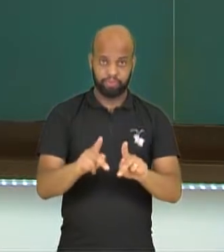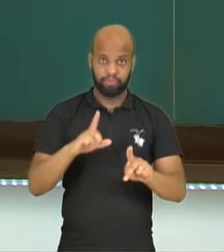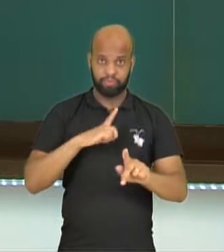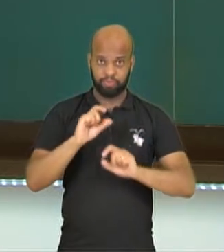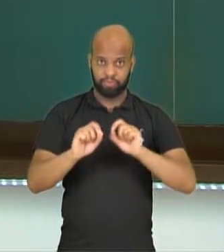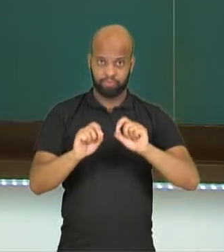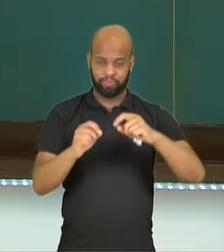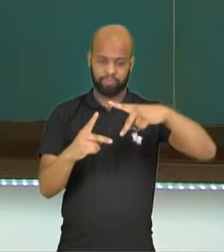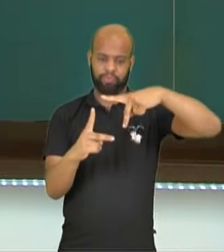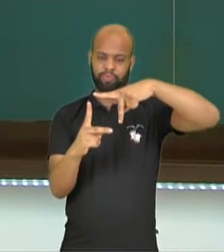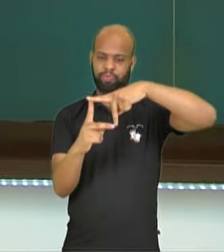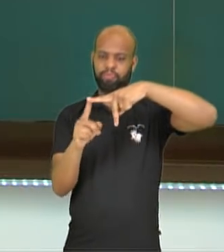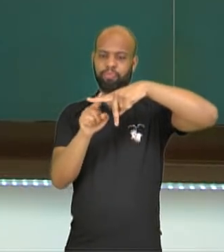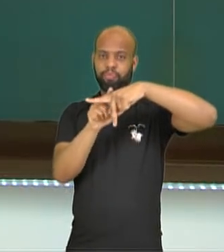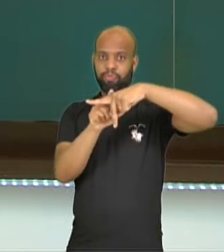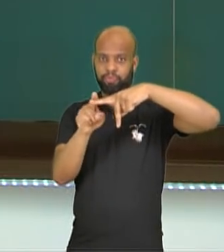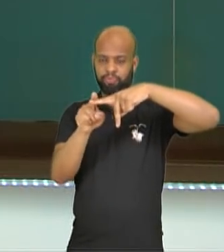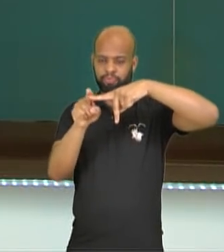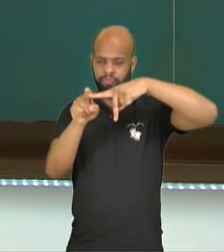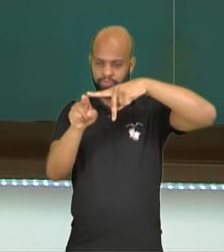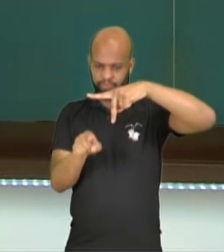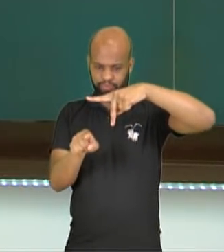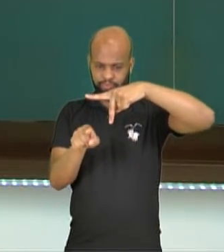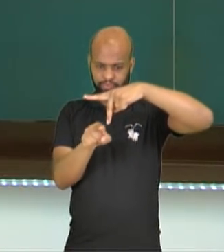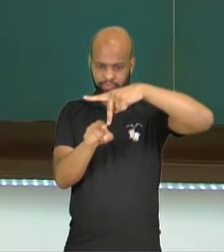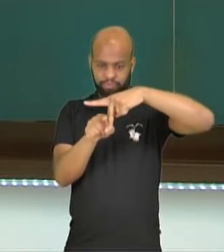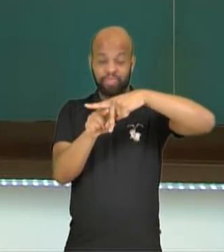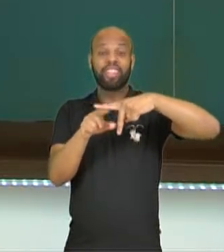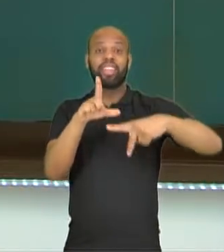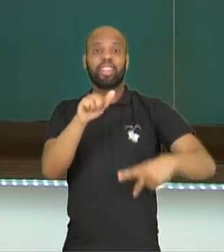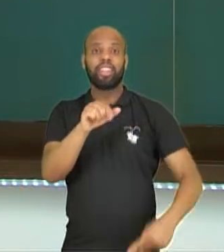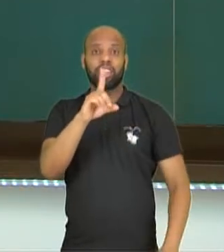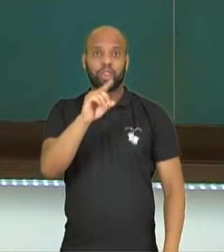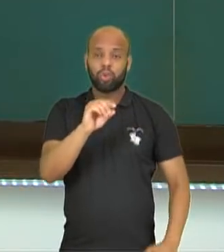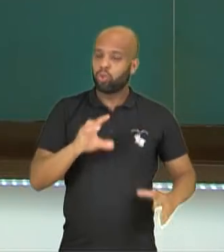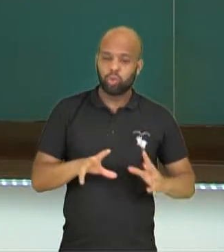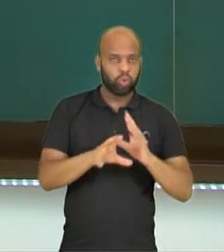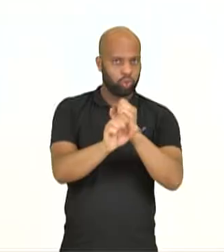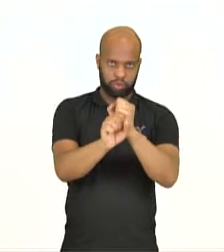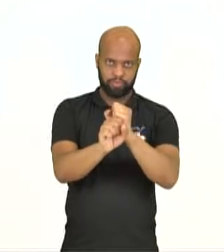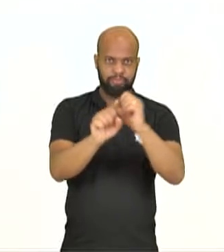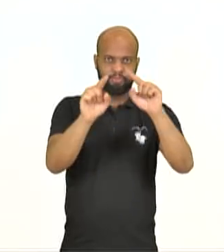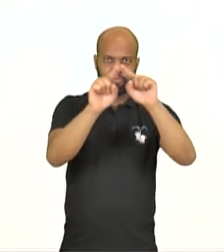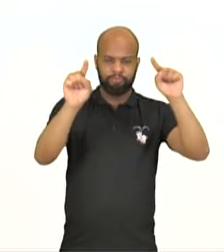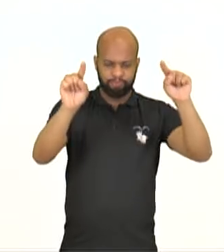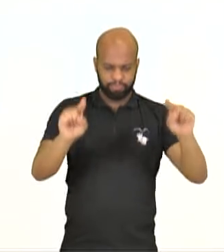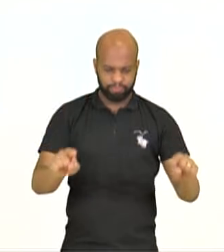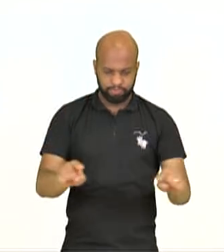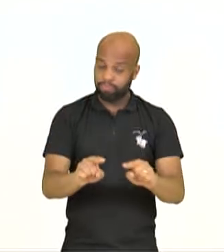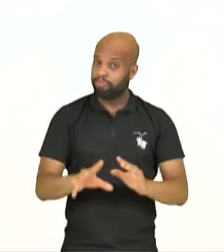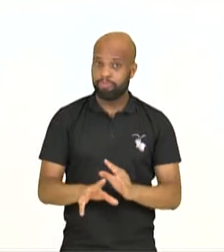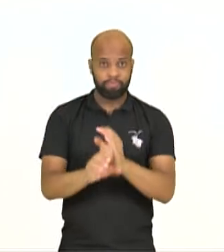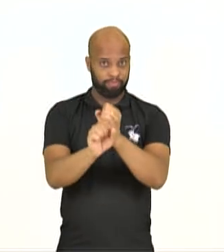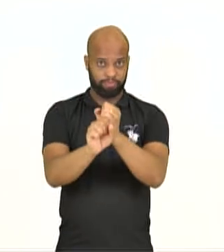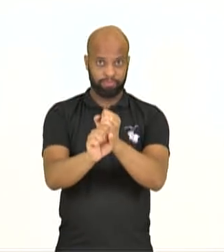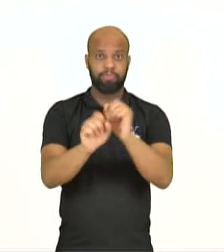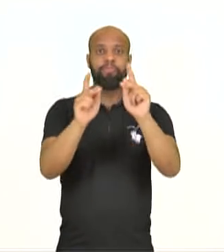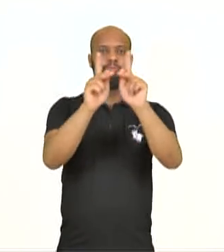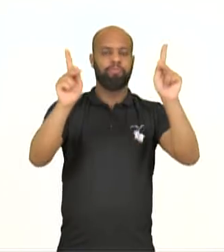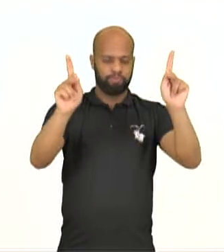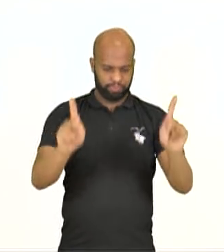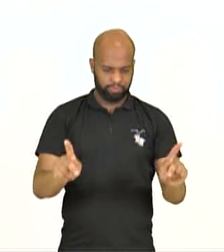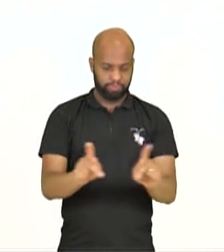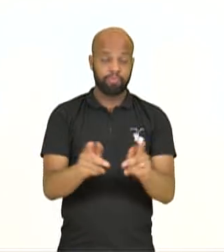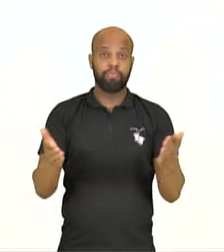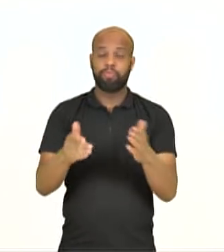os lados de uma figura, as medidas dos lados. Nós somamos todo o contorno. E área? Área é a superfície, é o quanto cabe